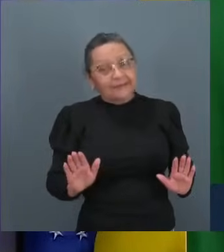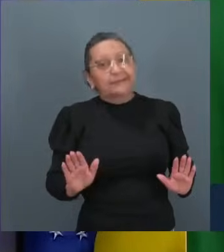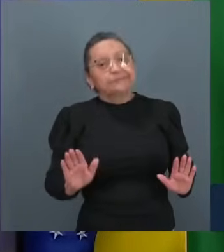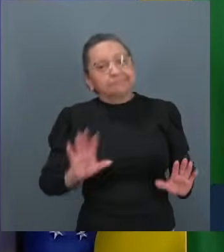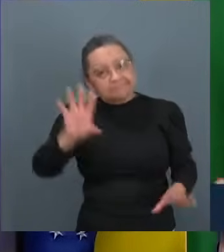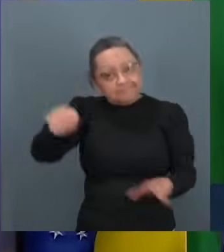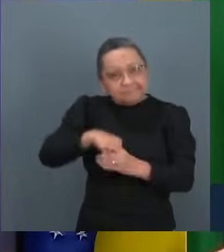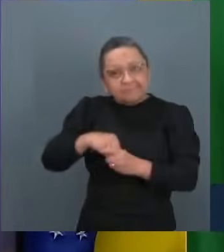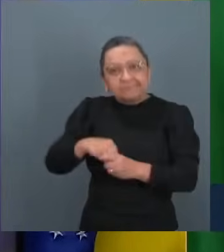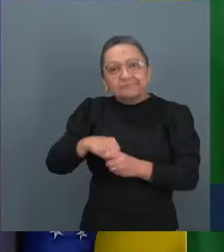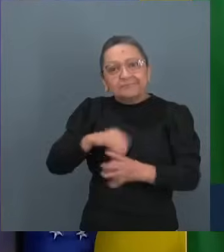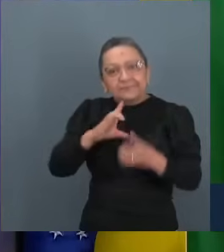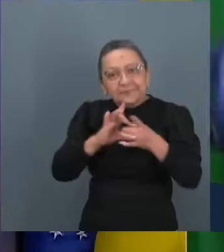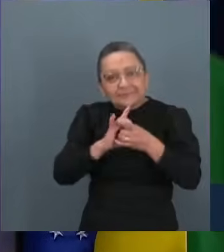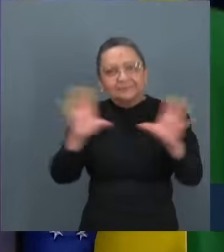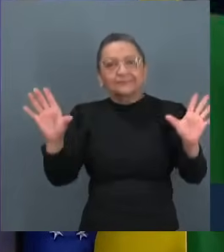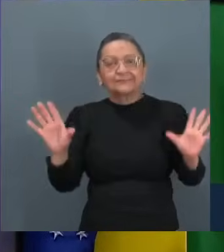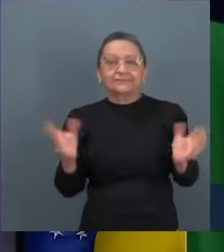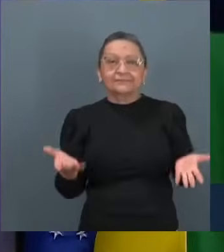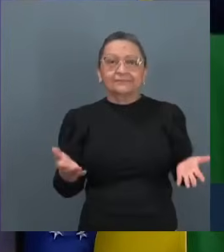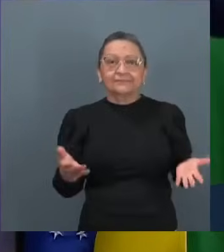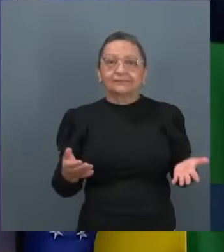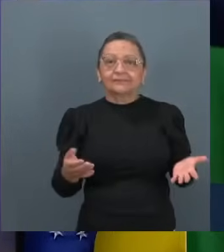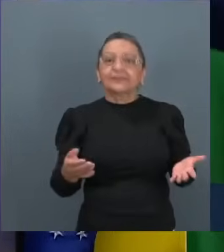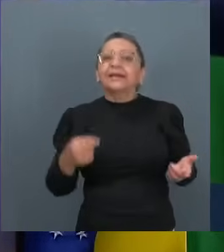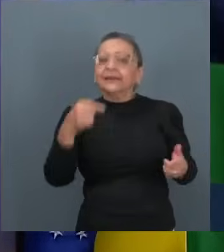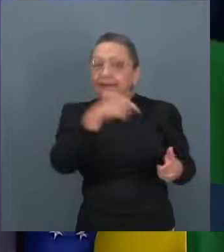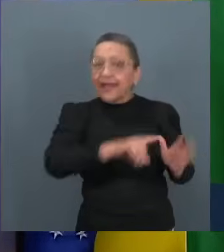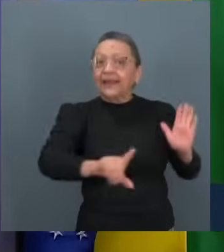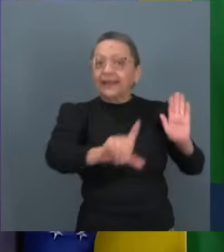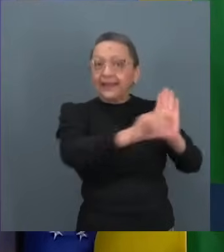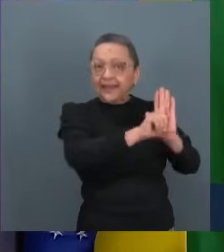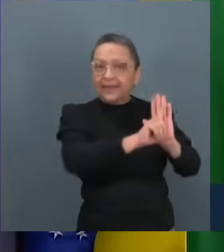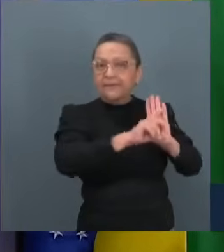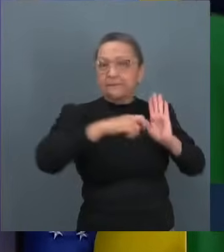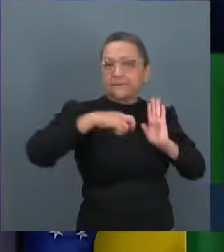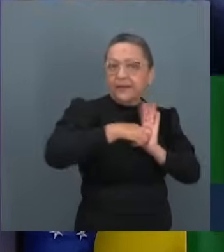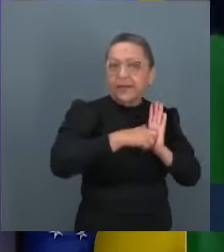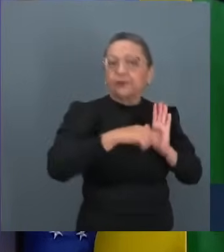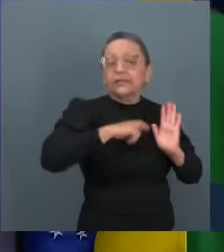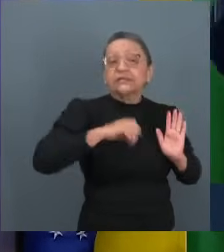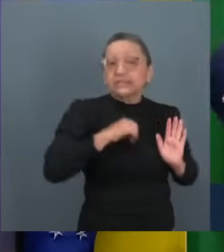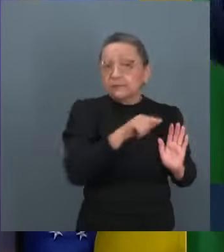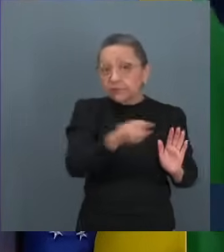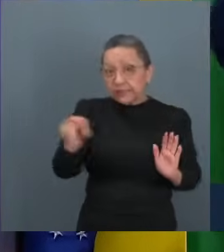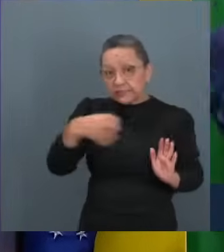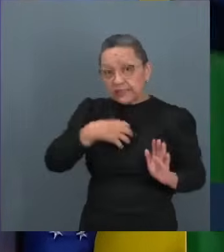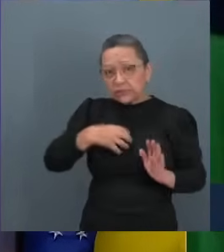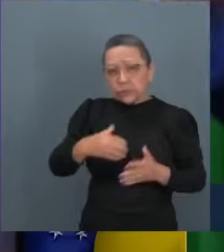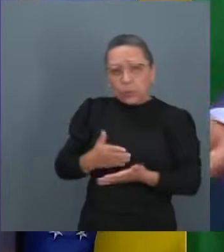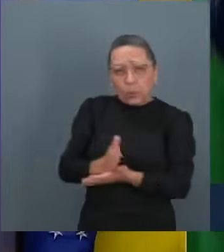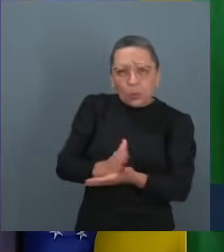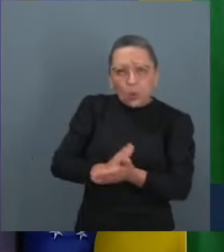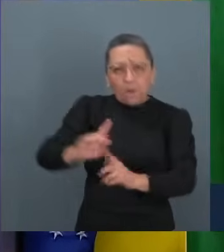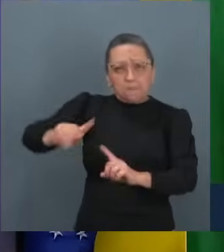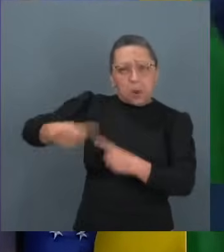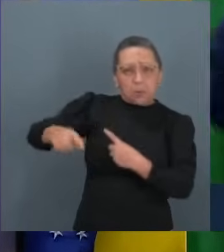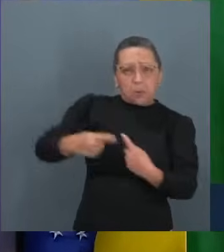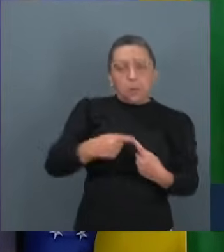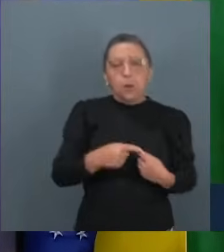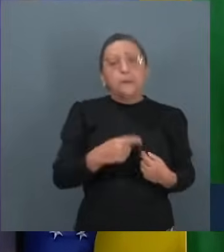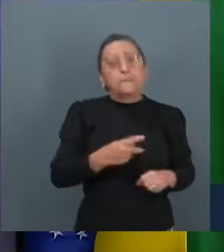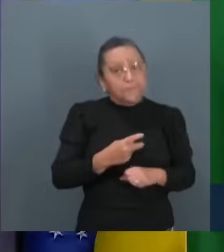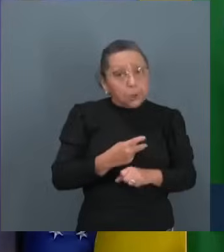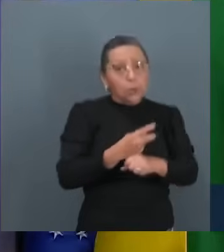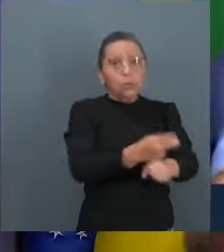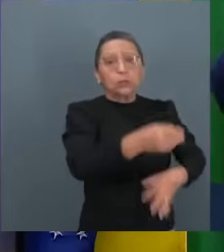de democracia. E tem lá no Código Penal, para você que se sentiu injuriado, caluniado, difamado, ir atrás dos